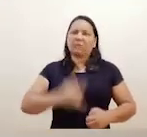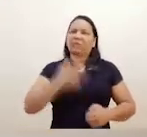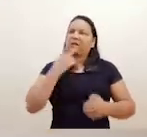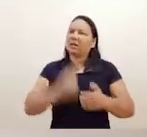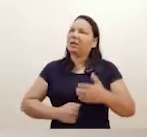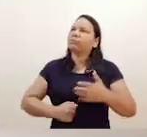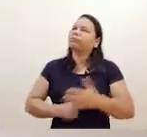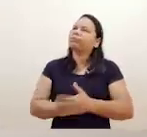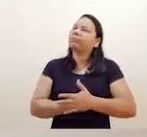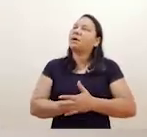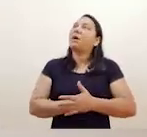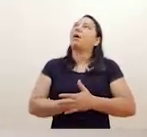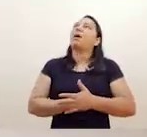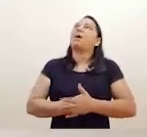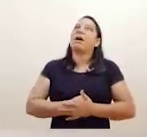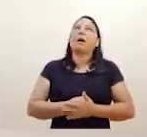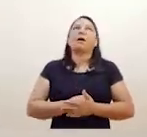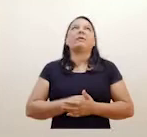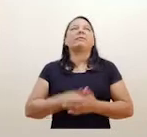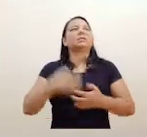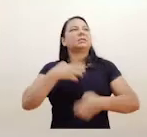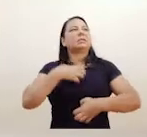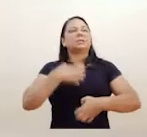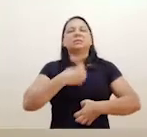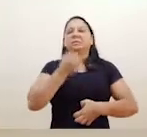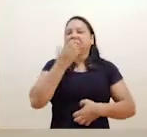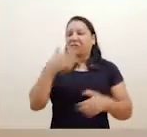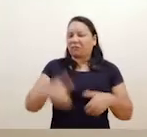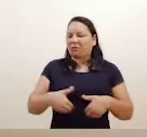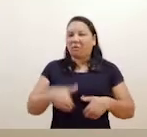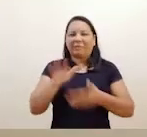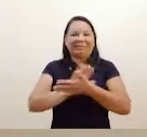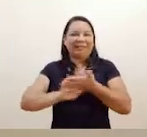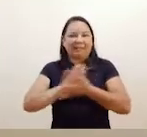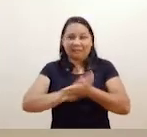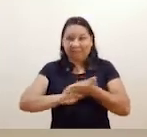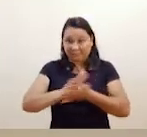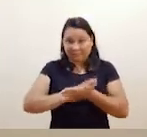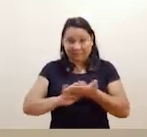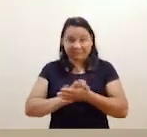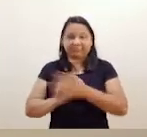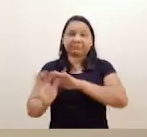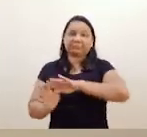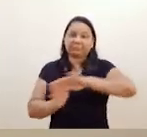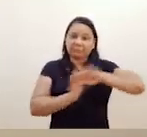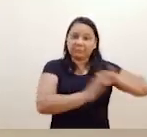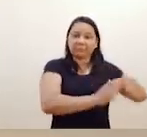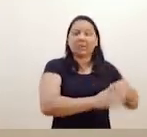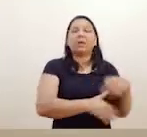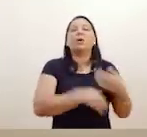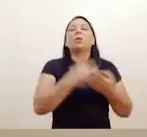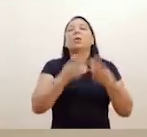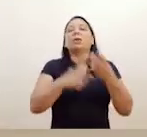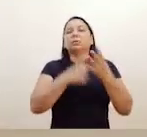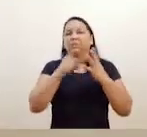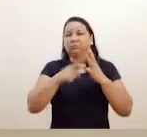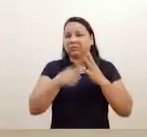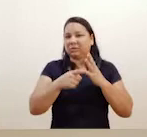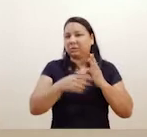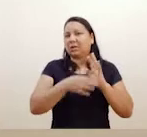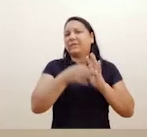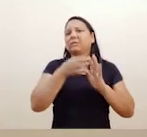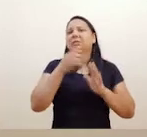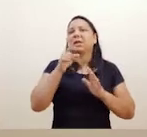estamos ingerindo alimentos. E com o tempo, o nosso cérebro envia sinais para o nosso estômago de saciedade. E é aí que você vai se